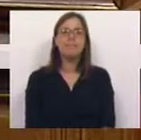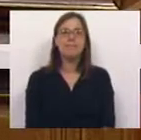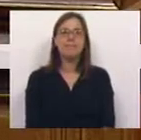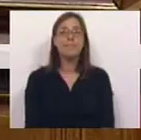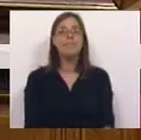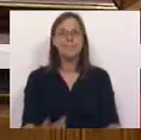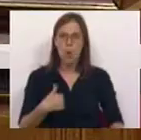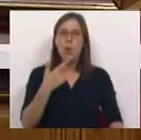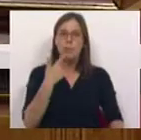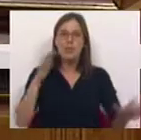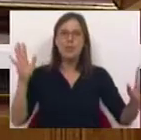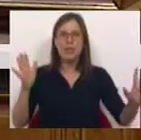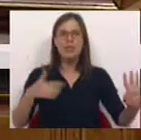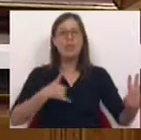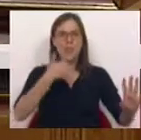eu